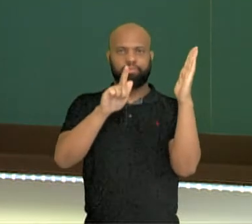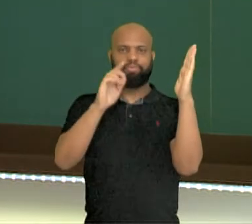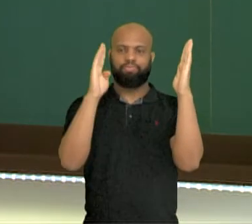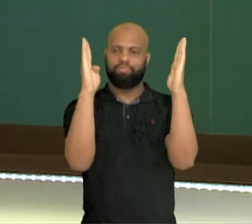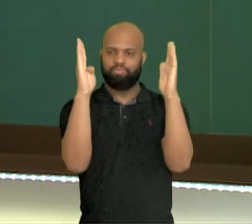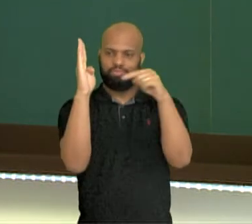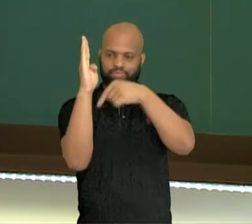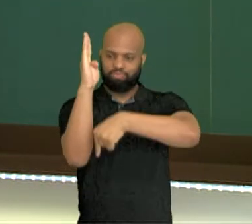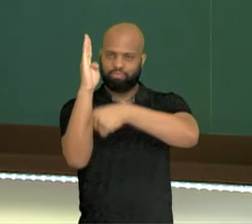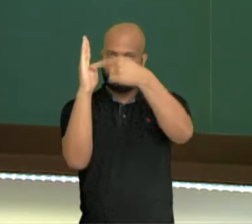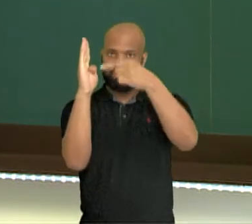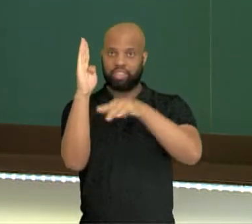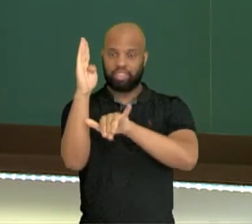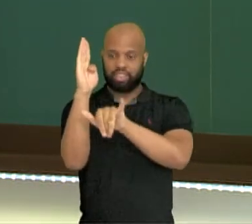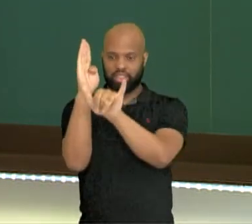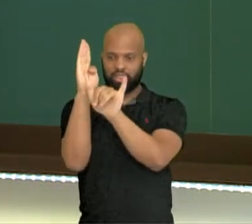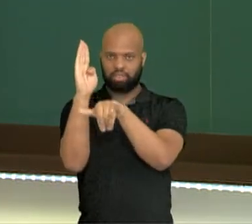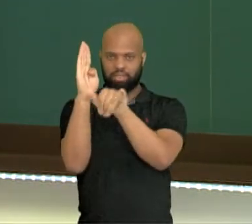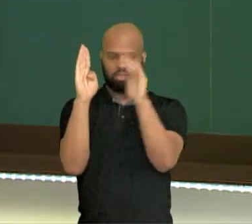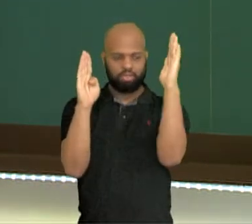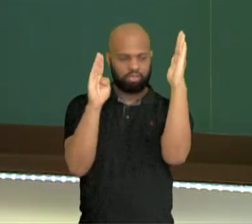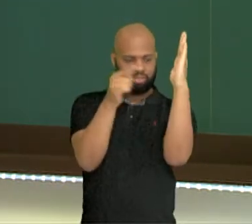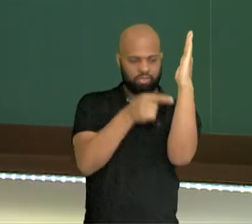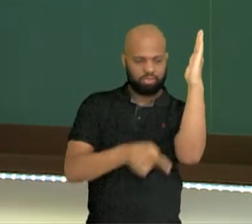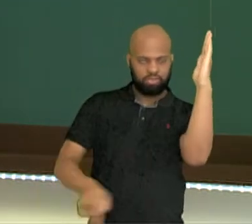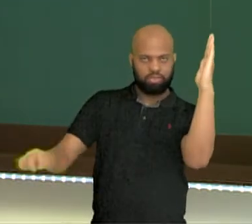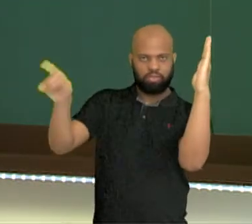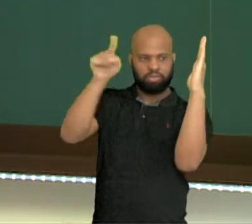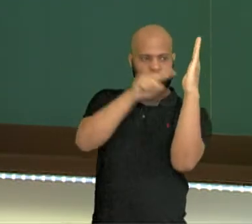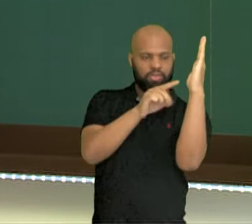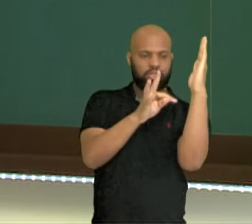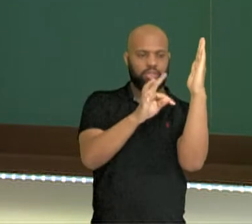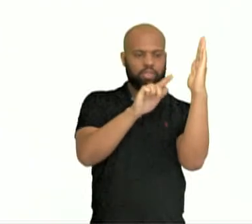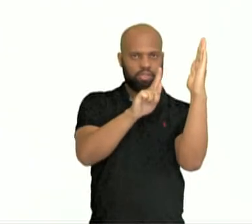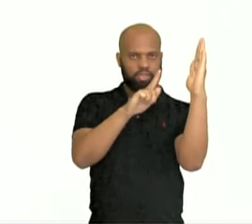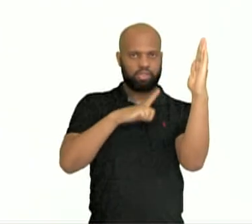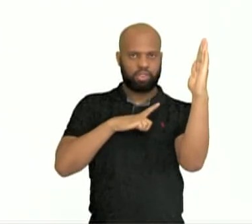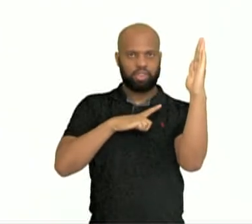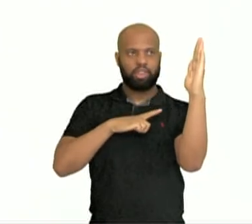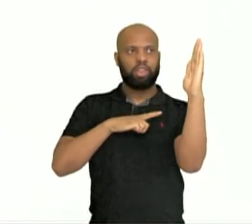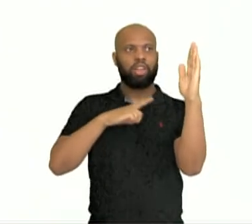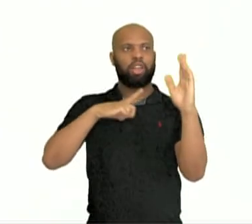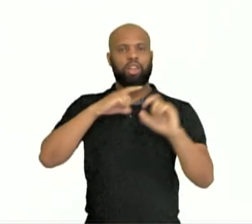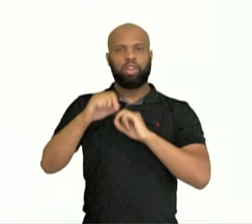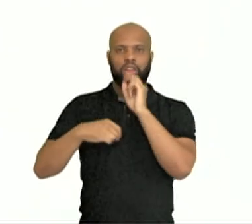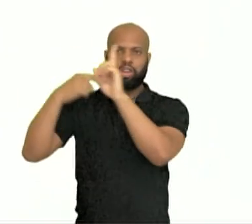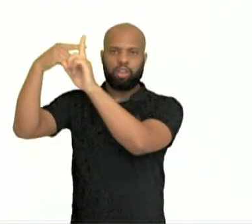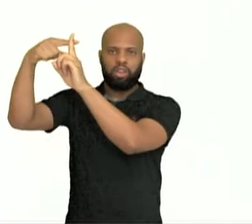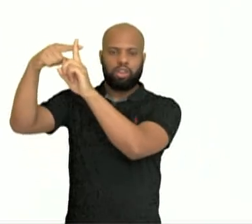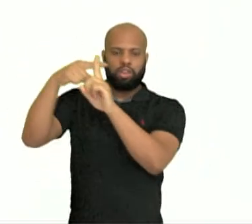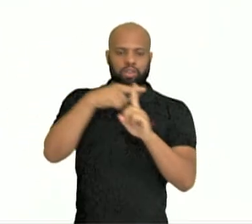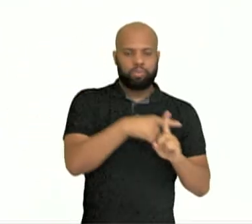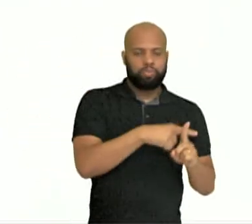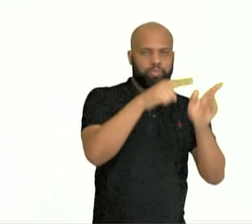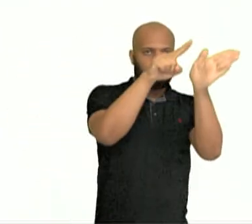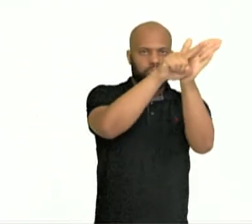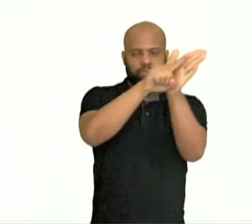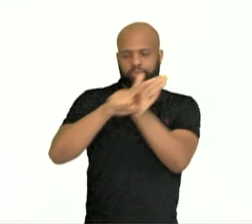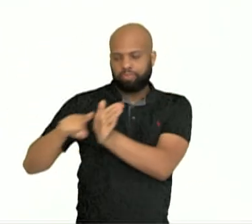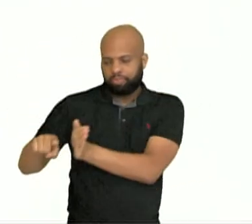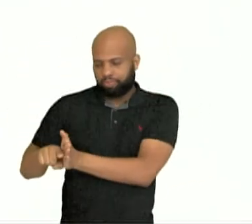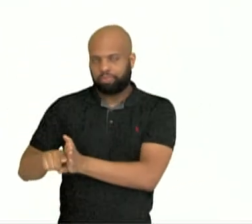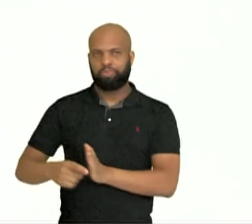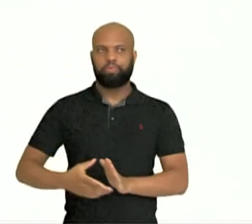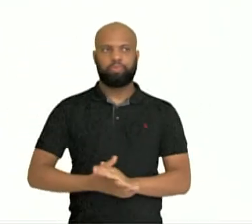reta auxiliar paralela ao eixo Y, valores positivos para cima, valores negativos para baixo.